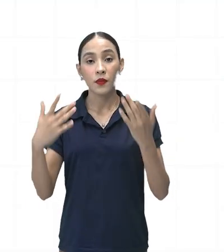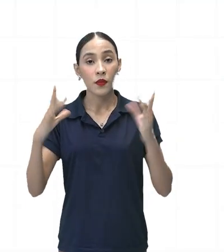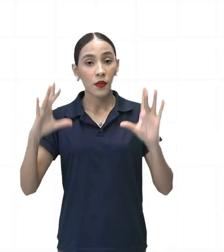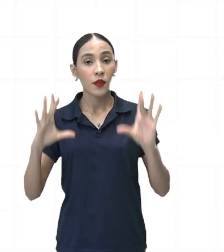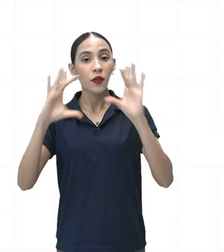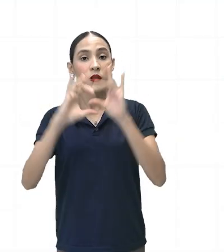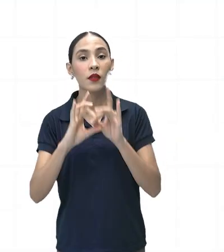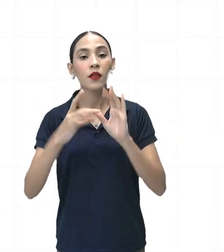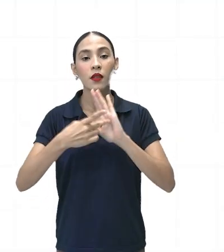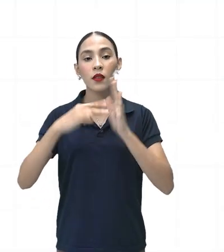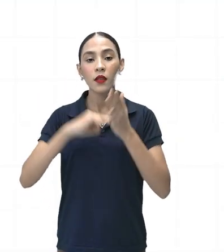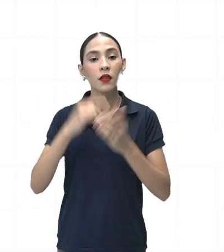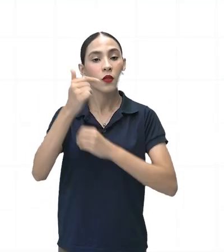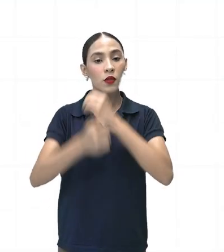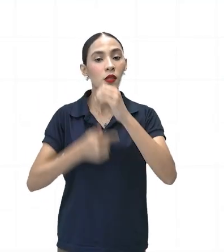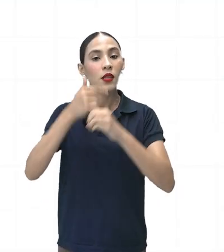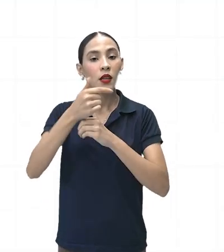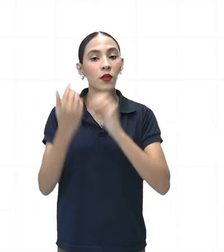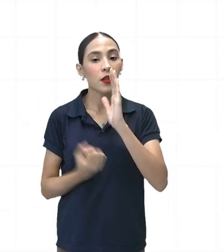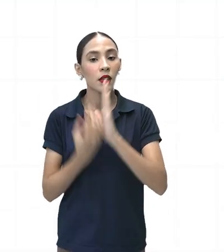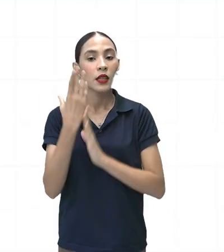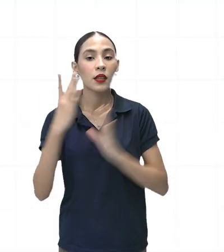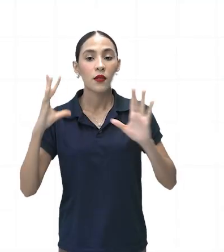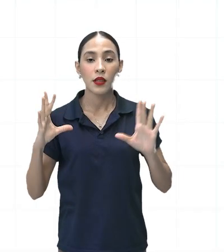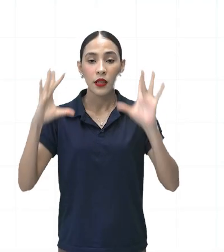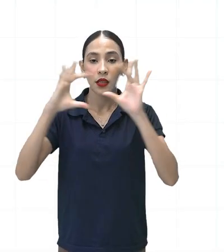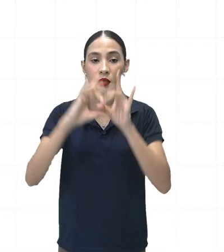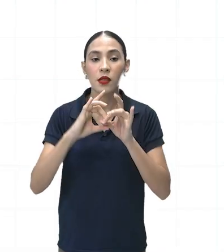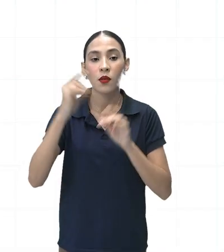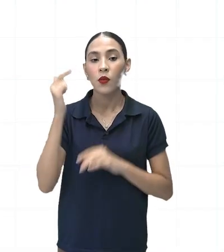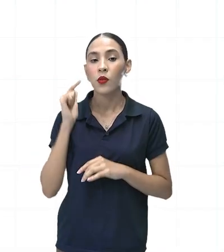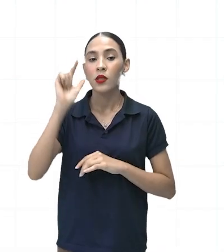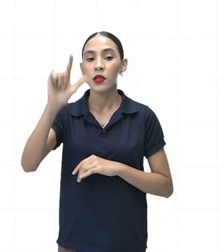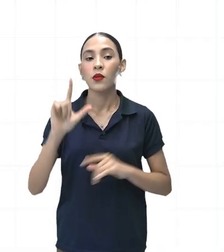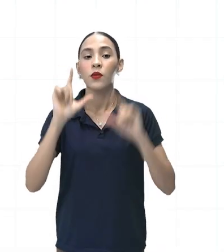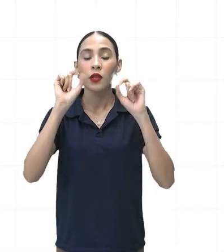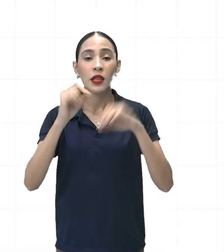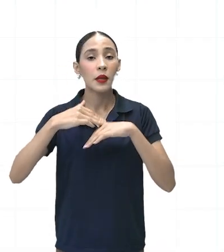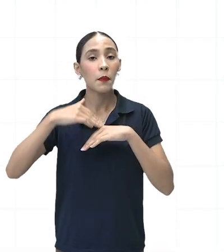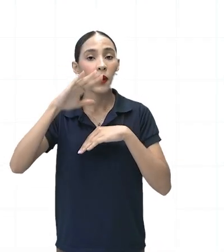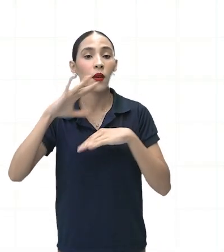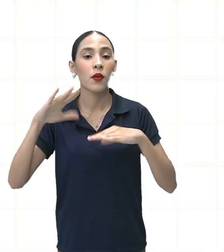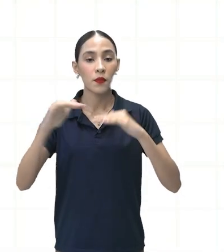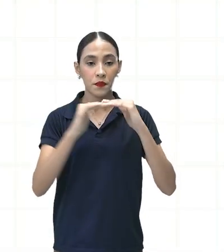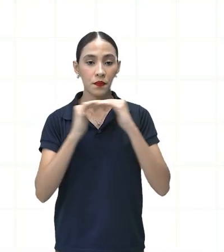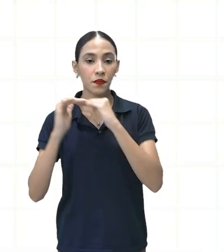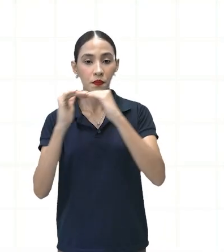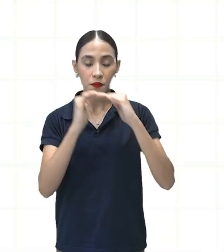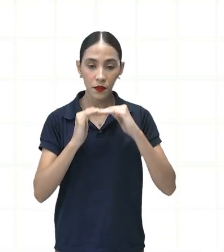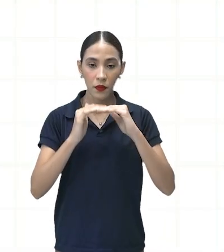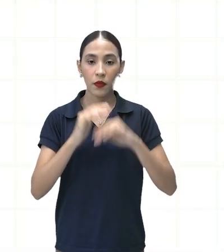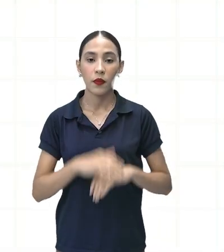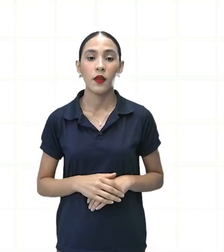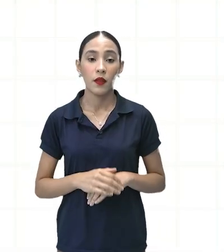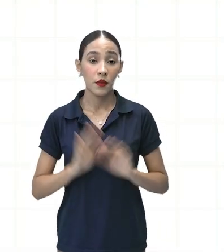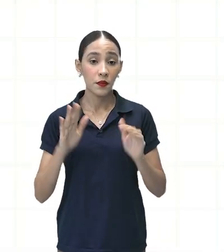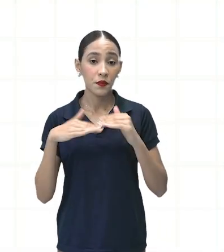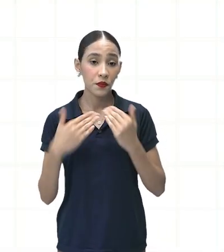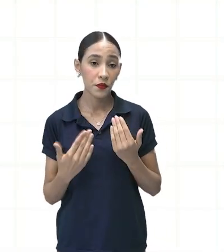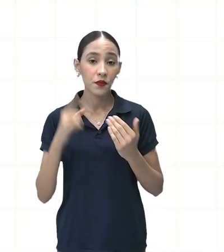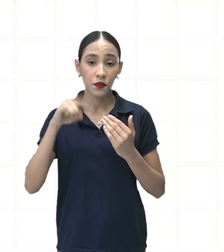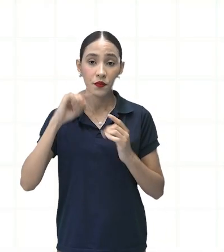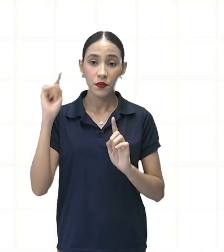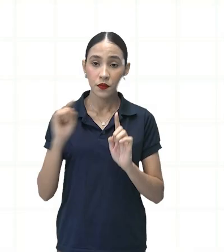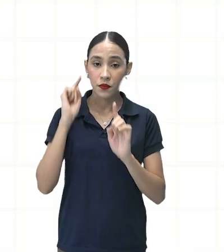Ligação significam que os átomos eles formam ligações para alcançar maior estabilidade. Então, esse